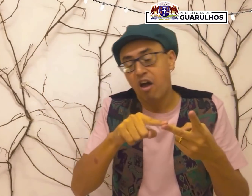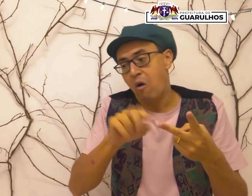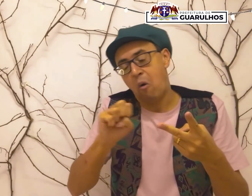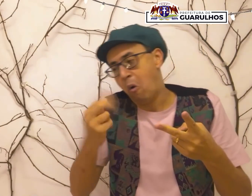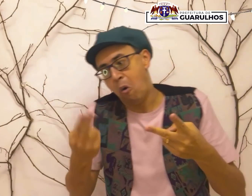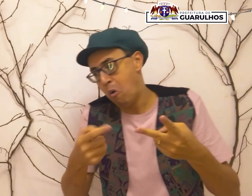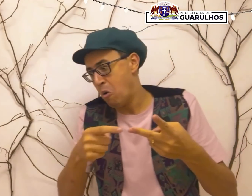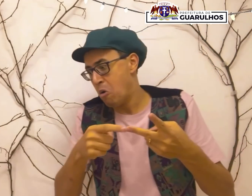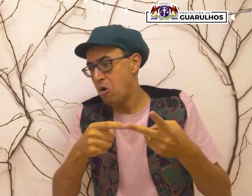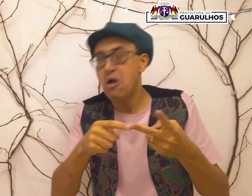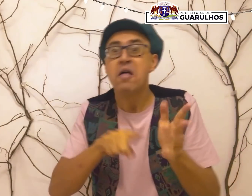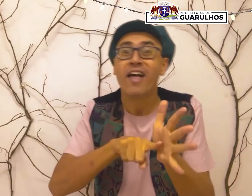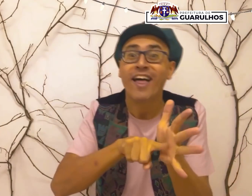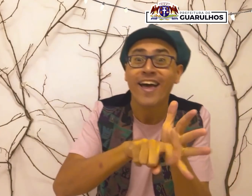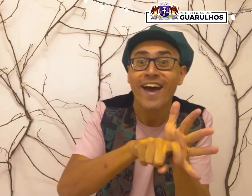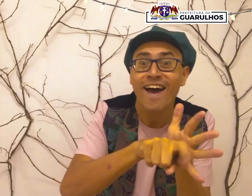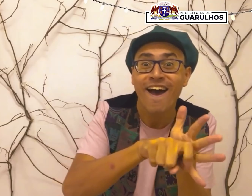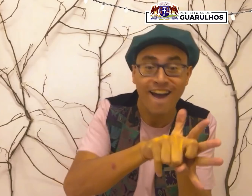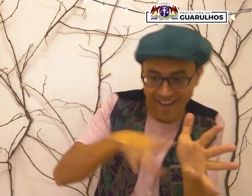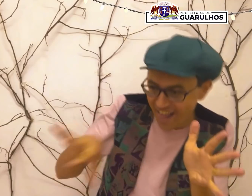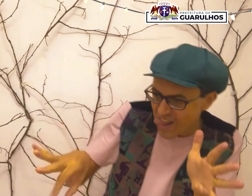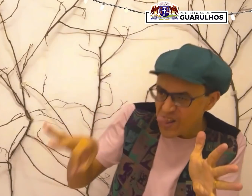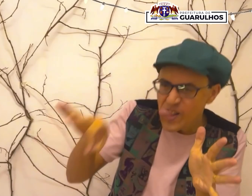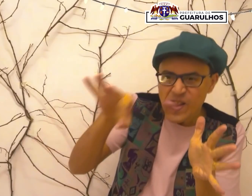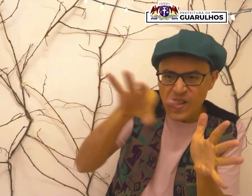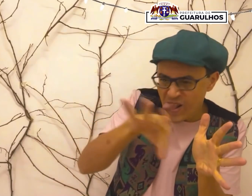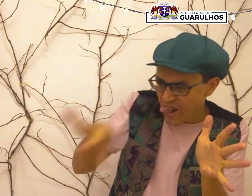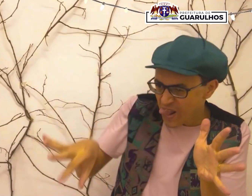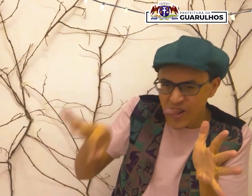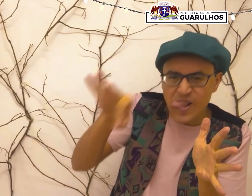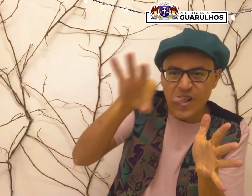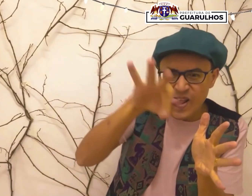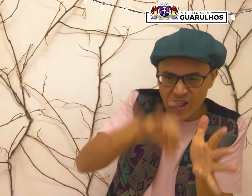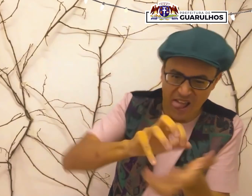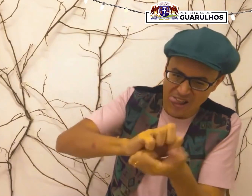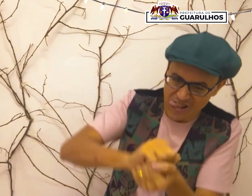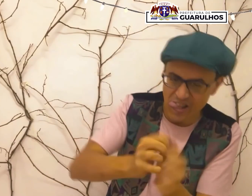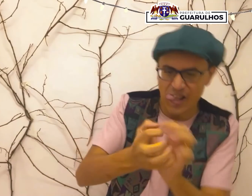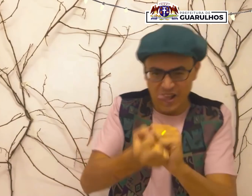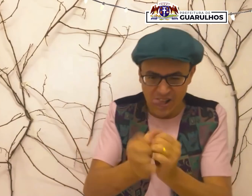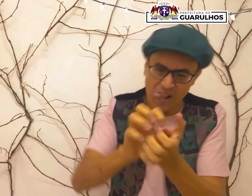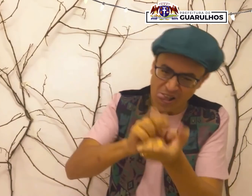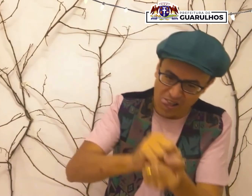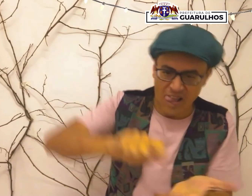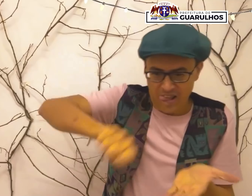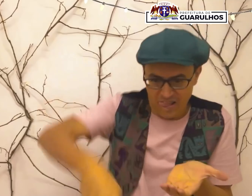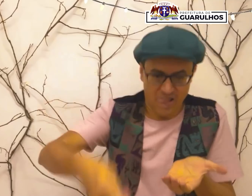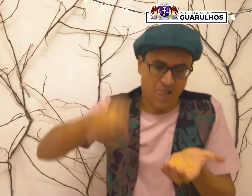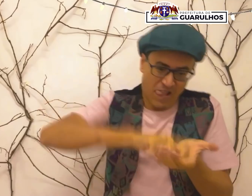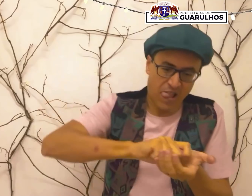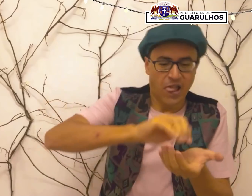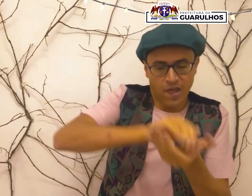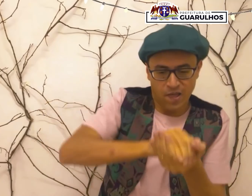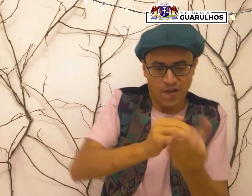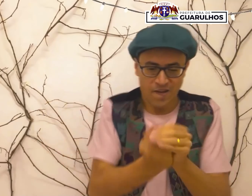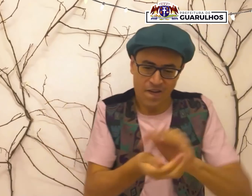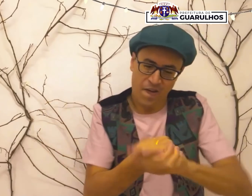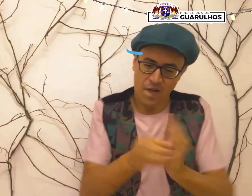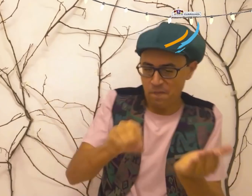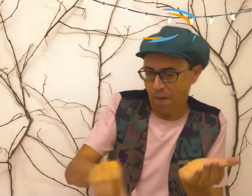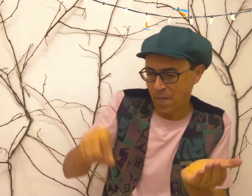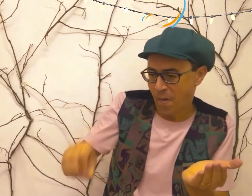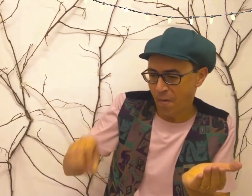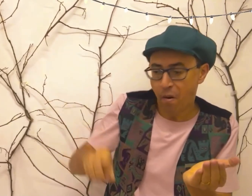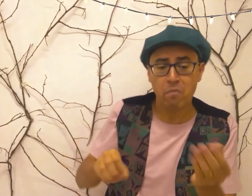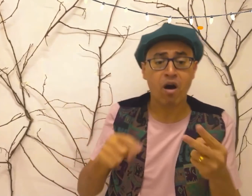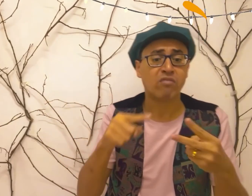Ou então, minhocas, em que pudesse amassá-las